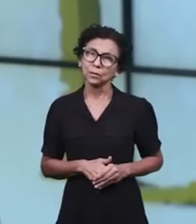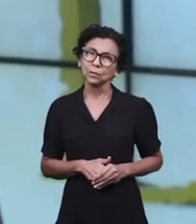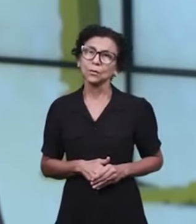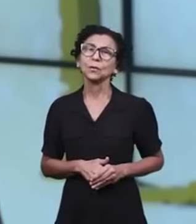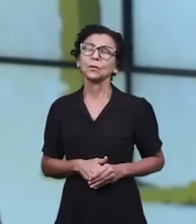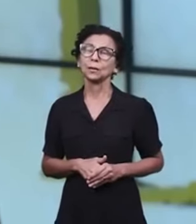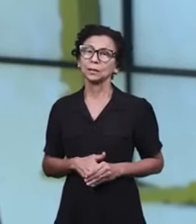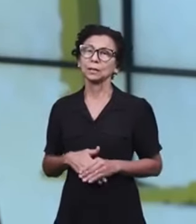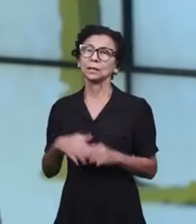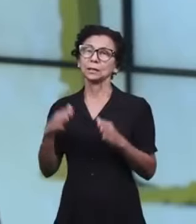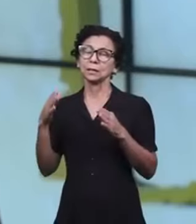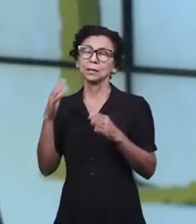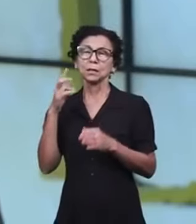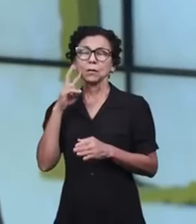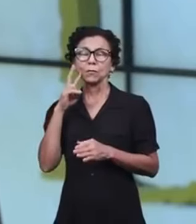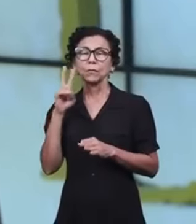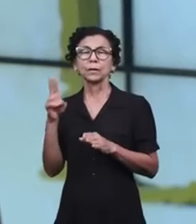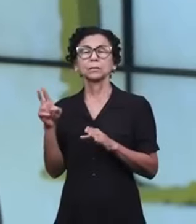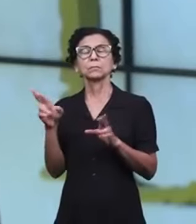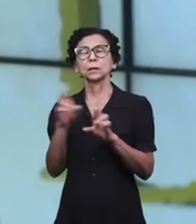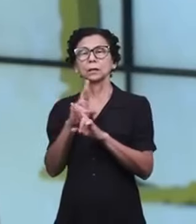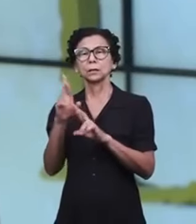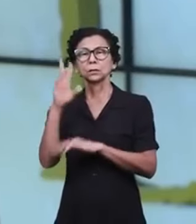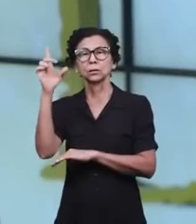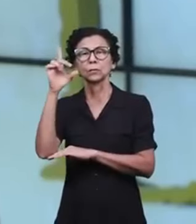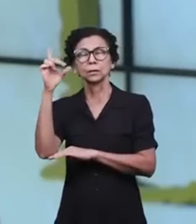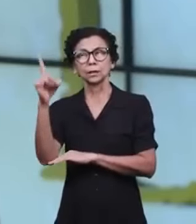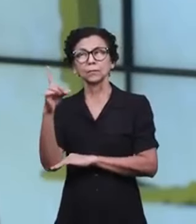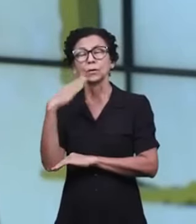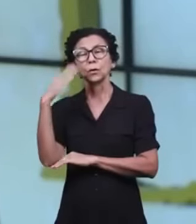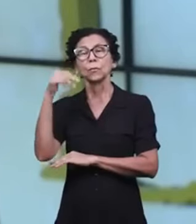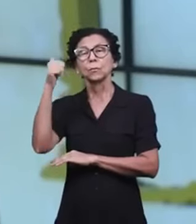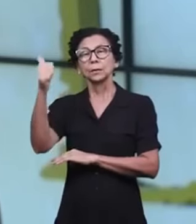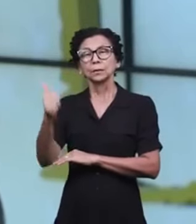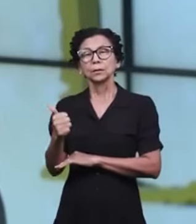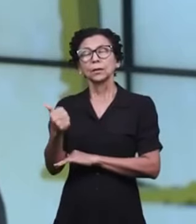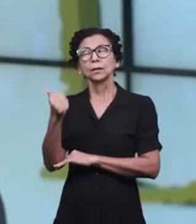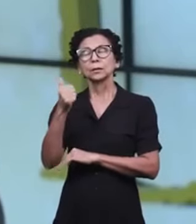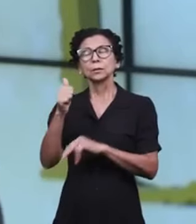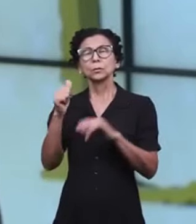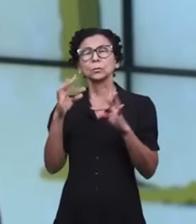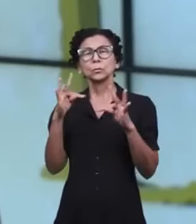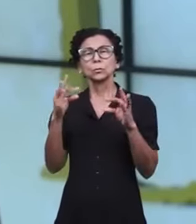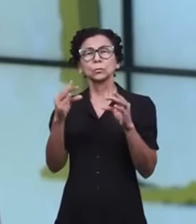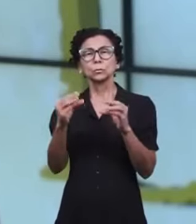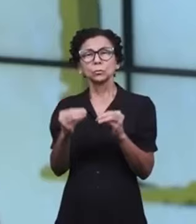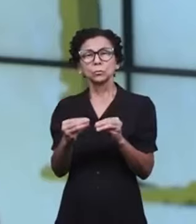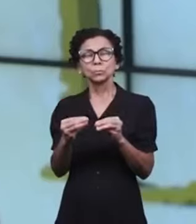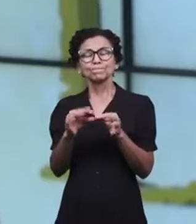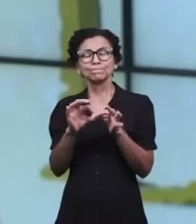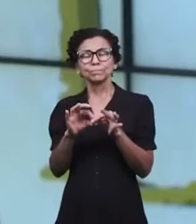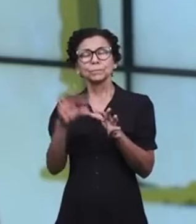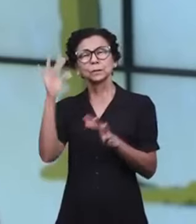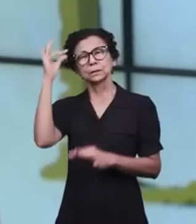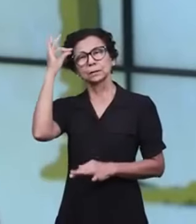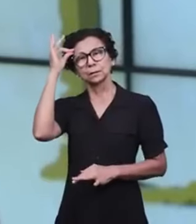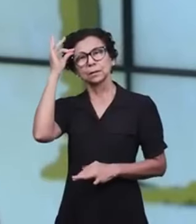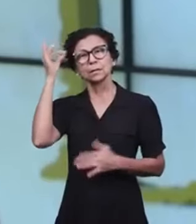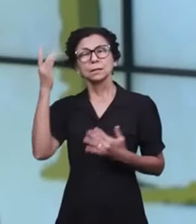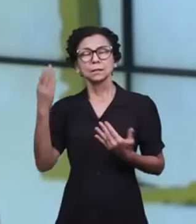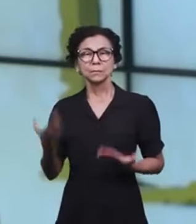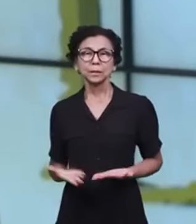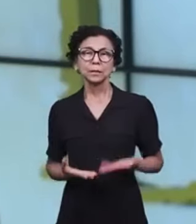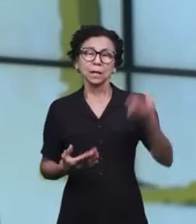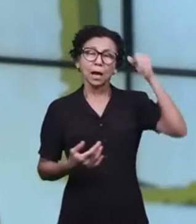é aquilo que é bem feito, que o Senhor é digno de toda adoração, mas no espírito. Então, nós não podemos inserir